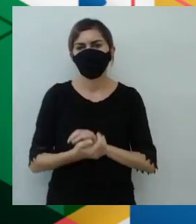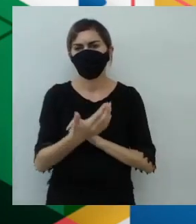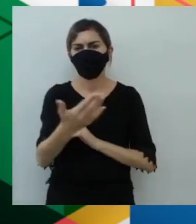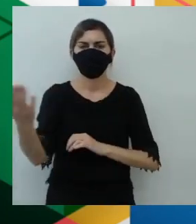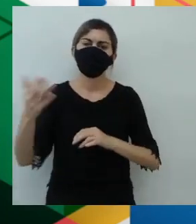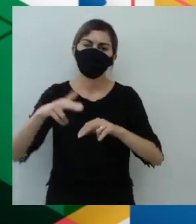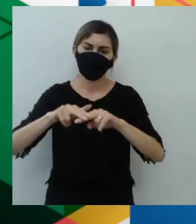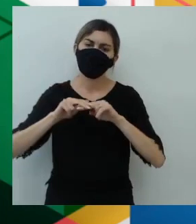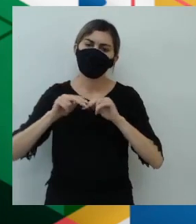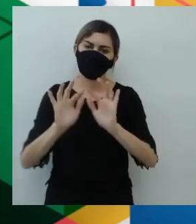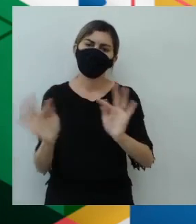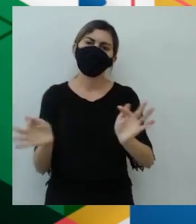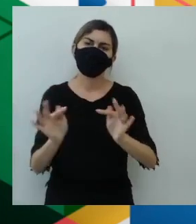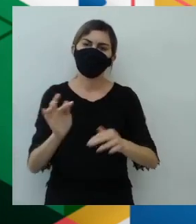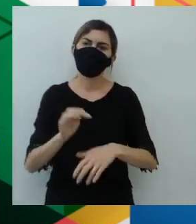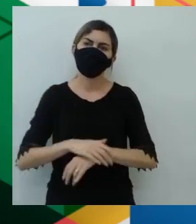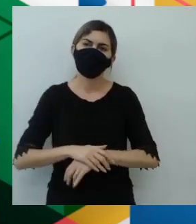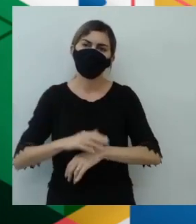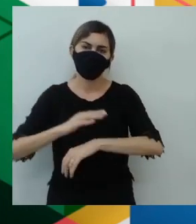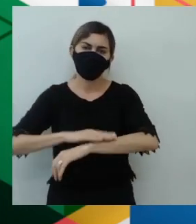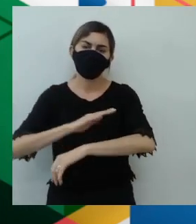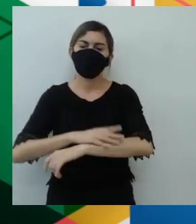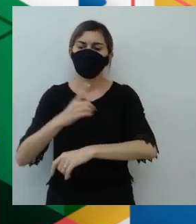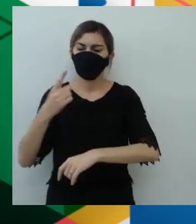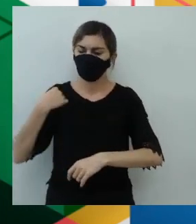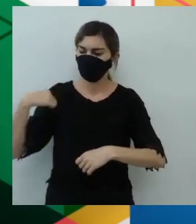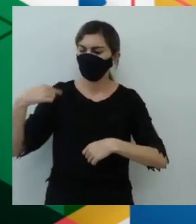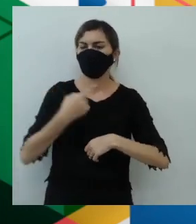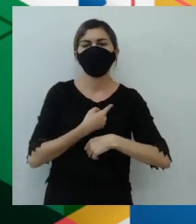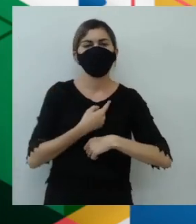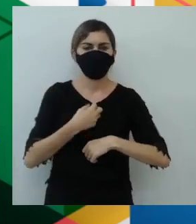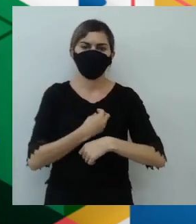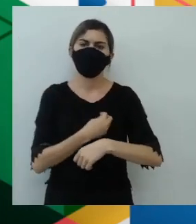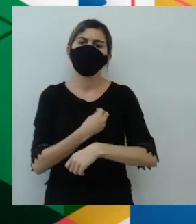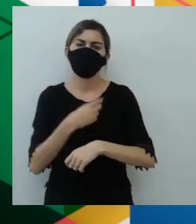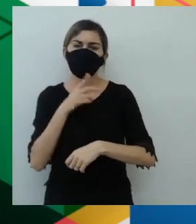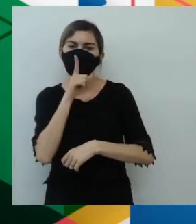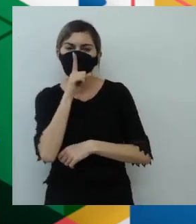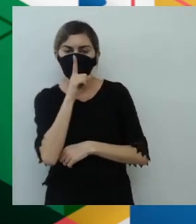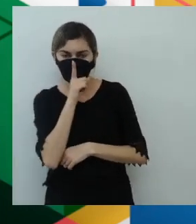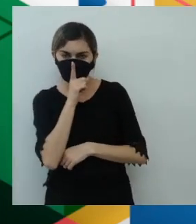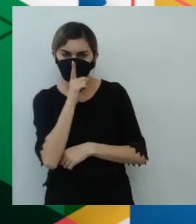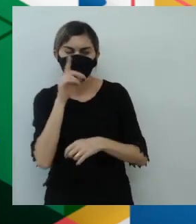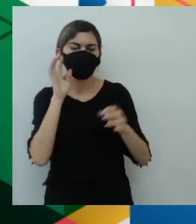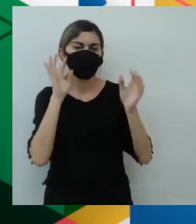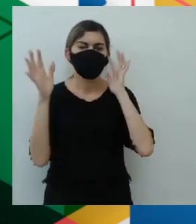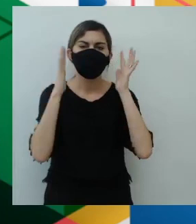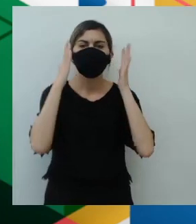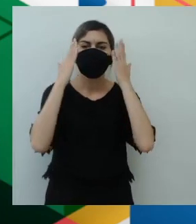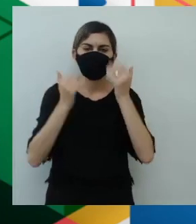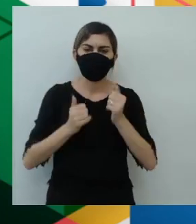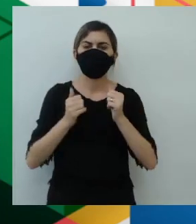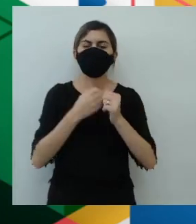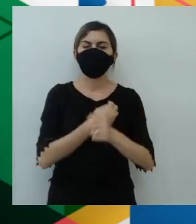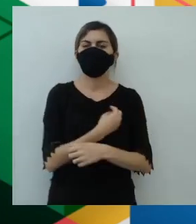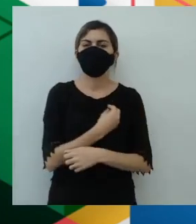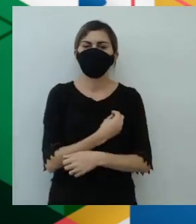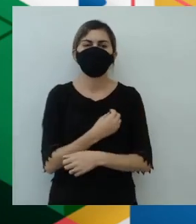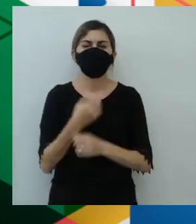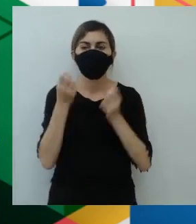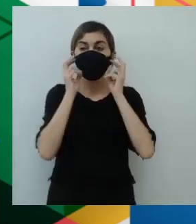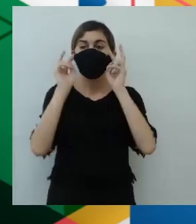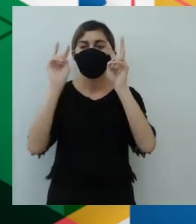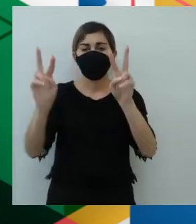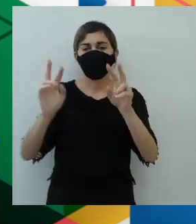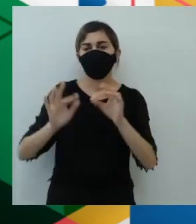um motivo muito simples, respondeu a rã. Porque nós, como vivemos quietas, a filosofar, sabemos muito da vida e